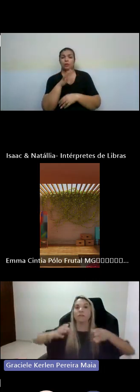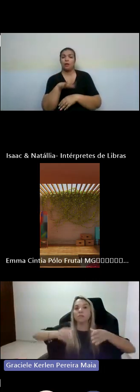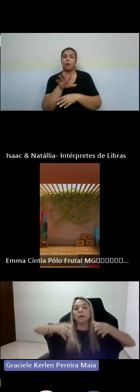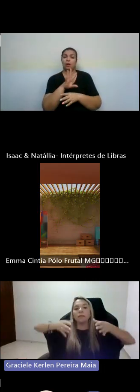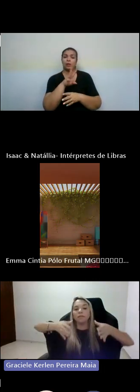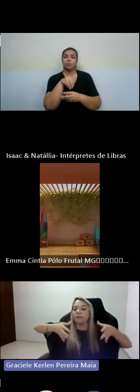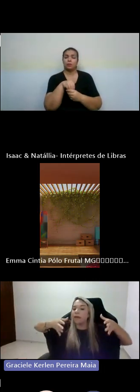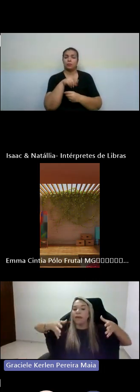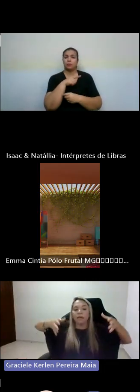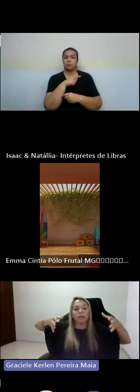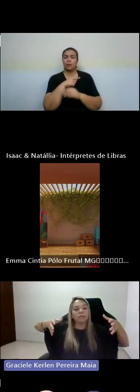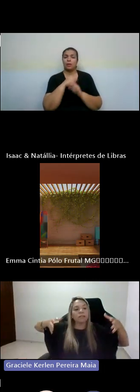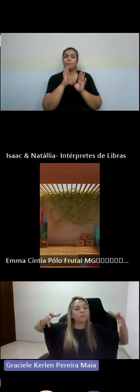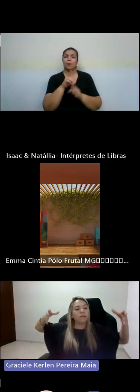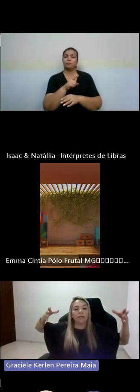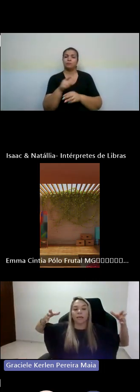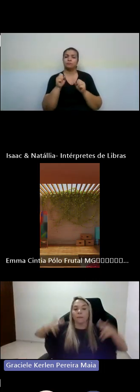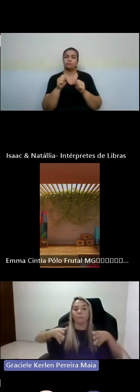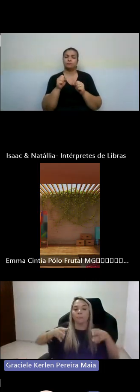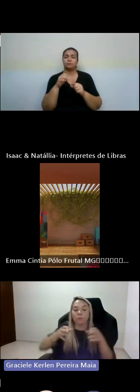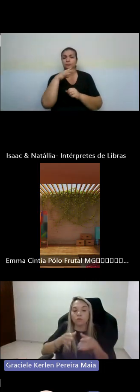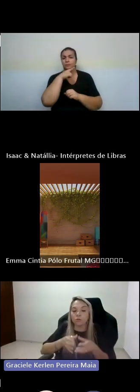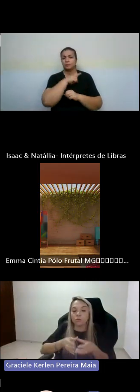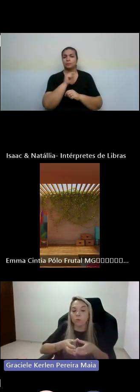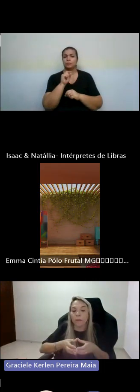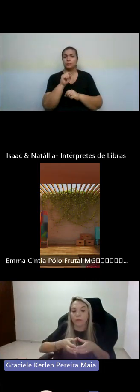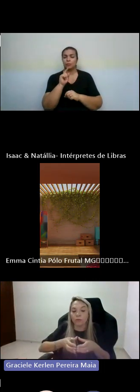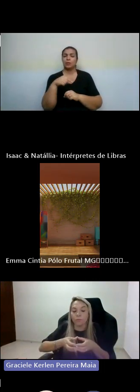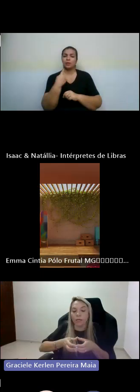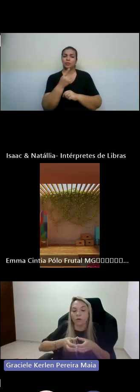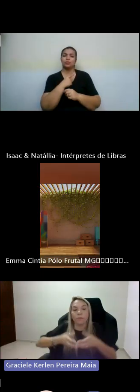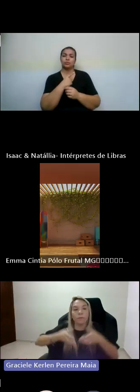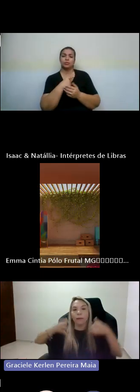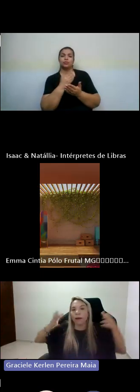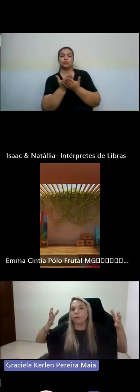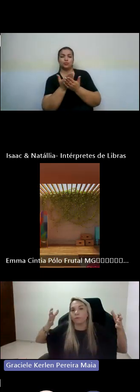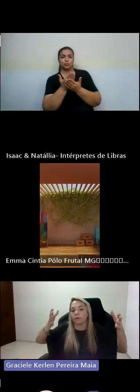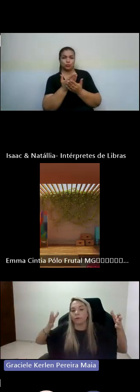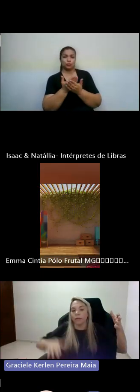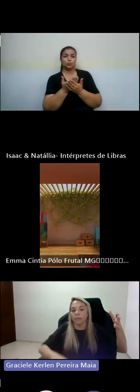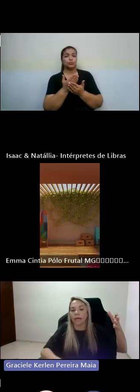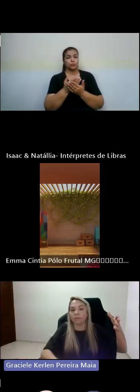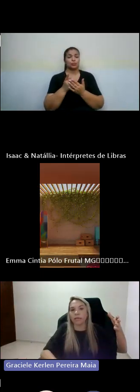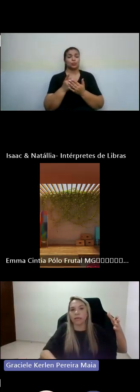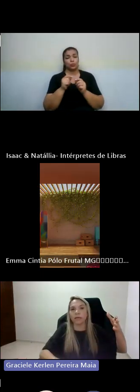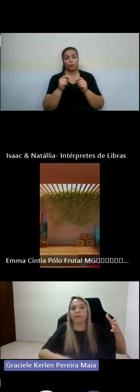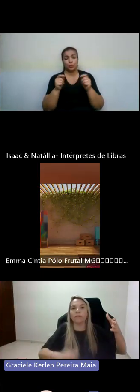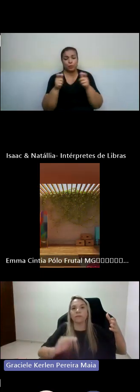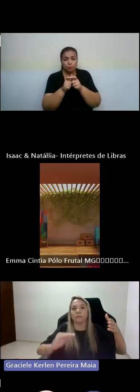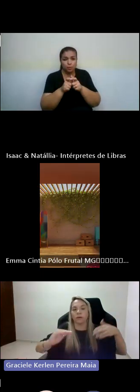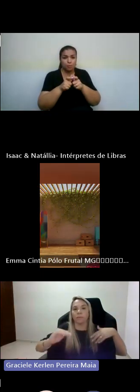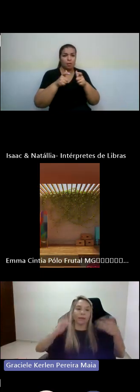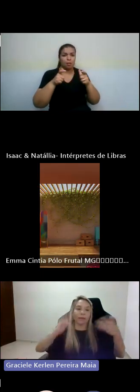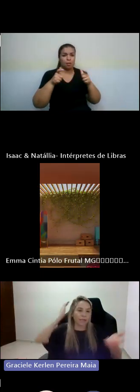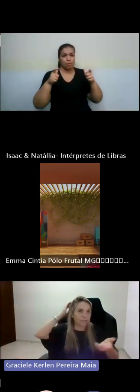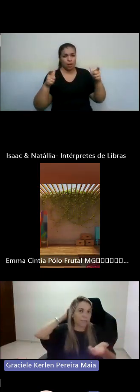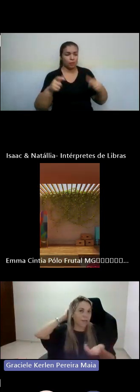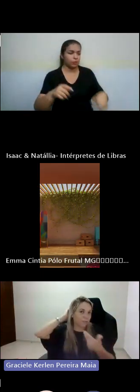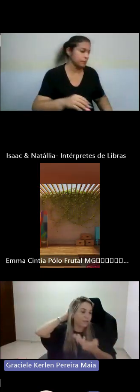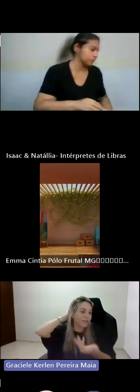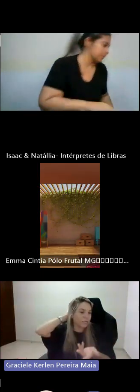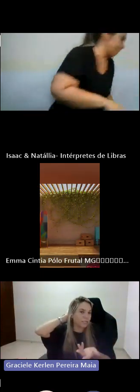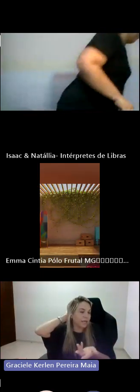enfim, então vocês podem ver que nós temos aí o estudo do micro para o macro. Né? Eu tenho aqui, eu peguei